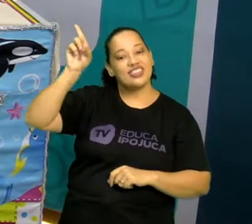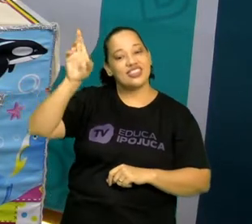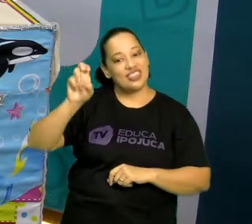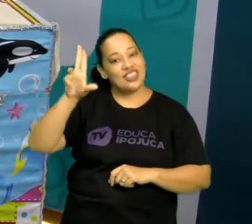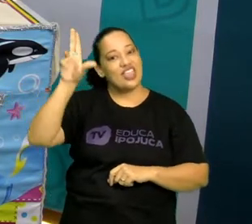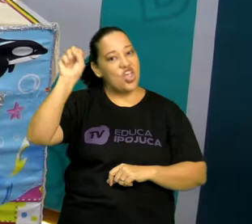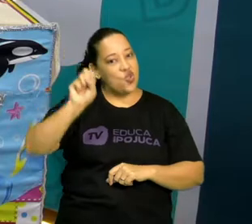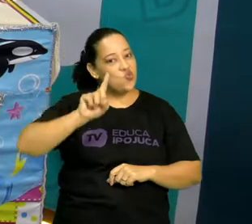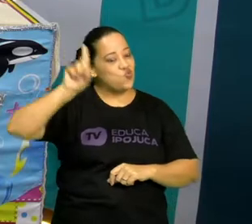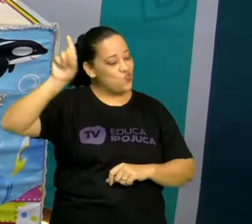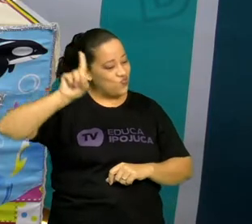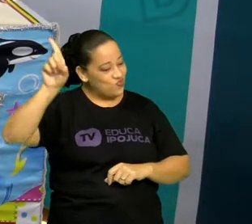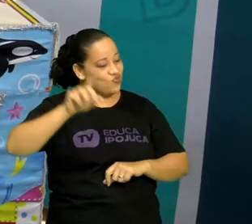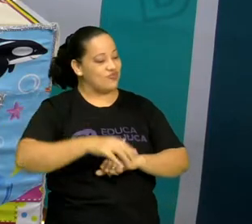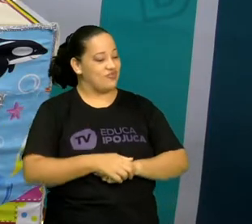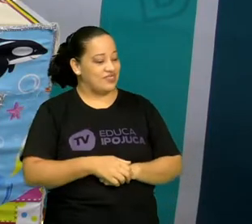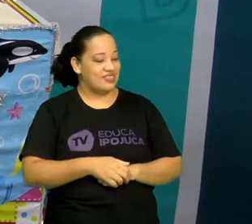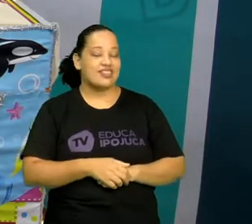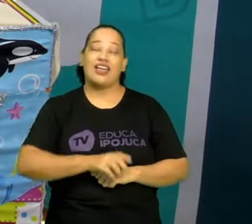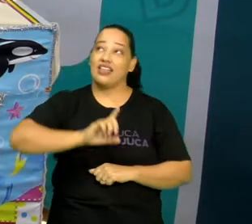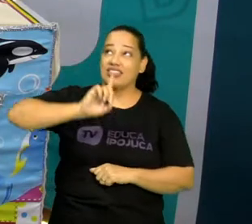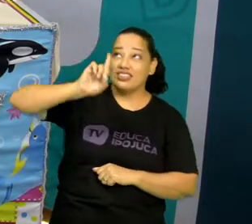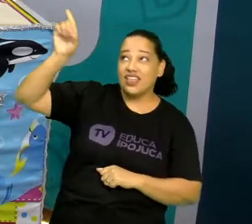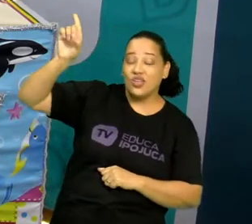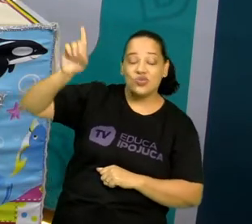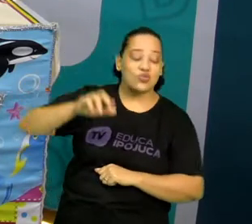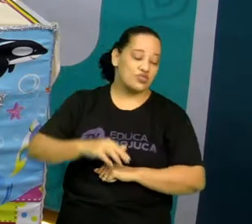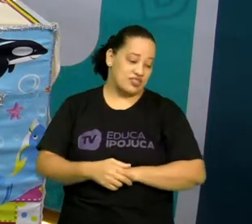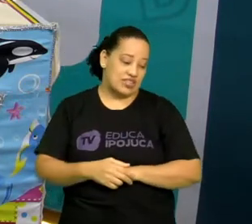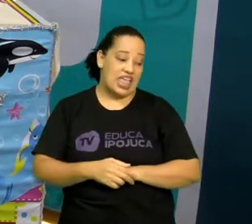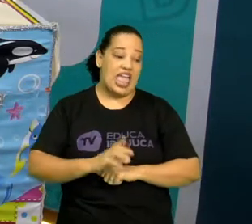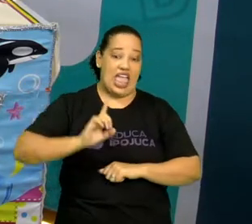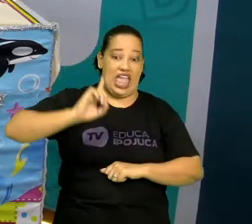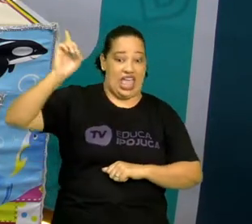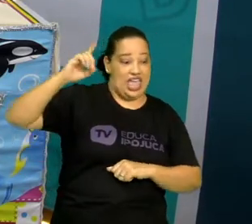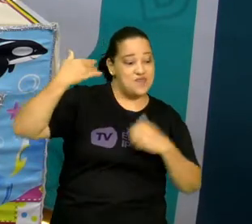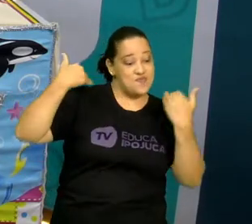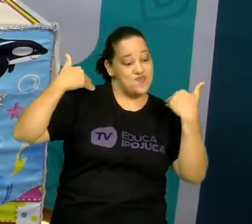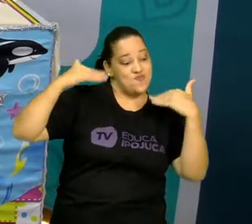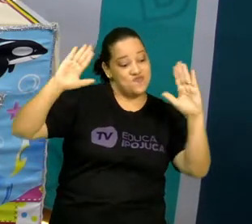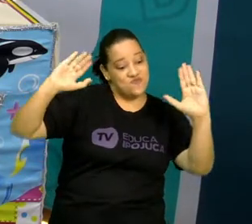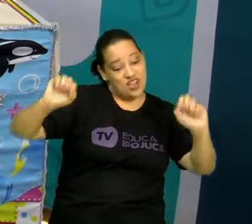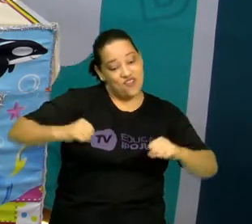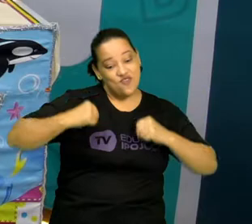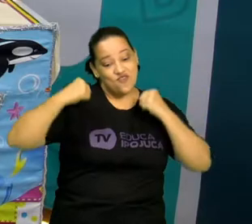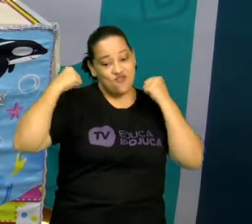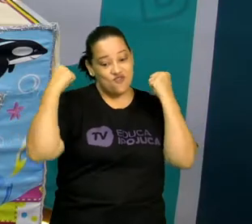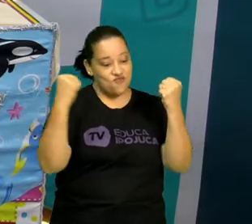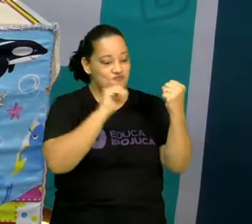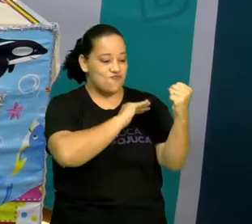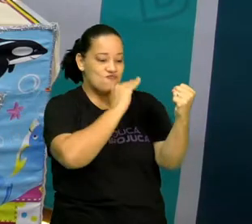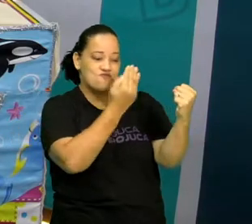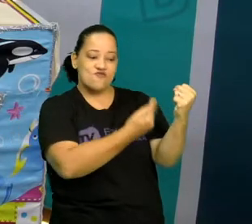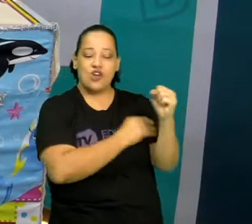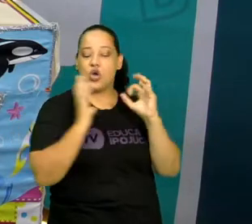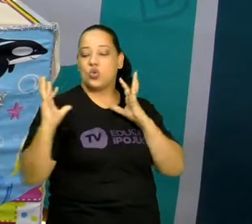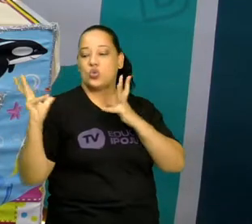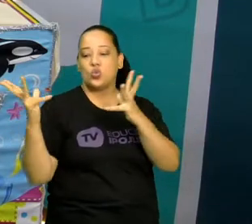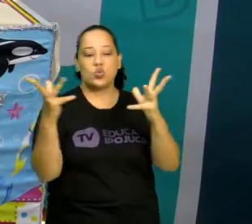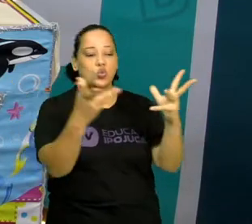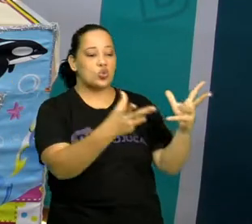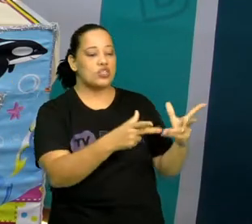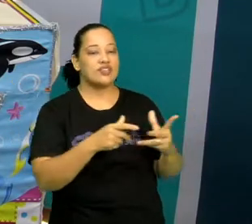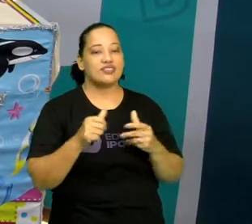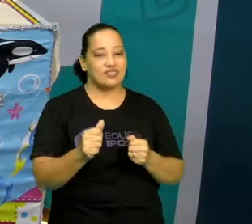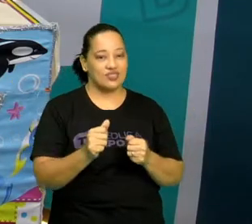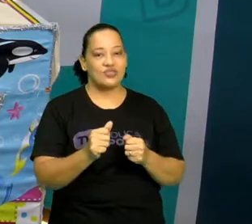Isso mesmo, Deus, criança. Ele é mais forte que todas essas personagens que passou de aqui. Tudo.